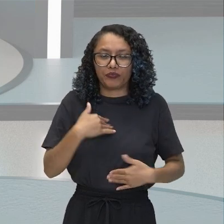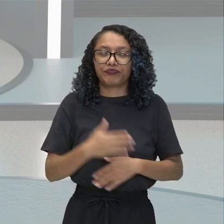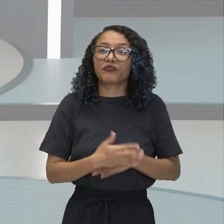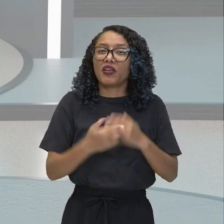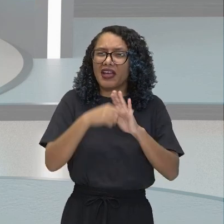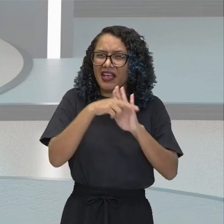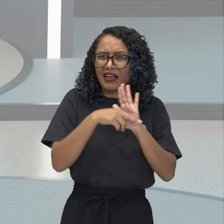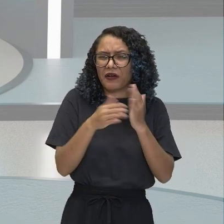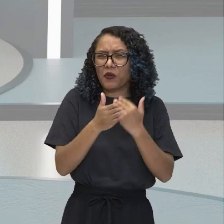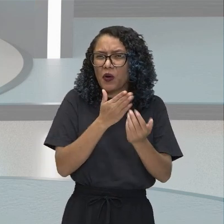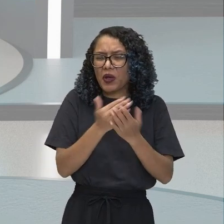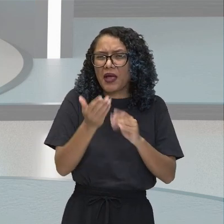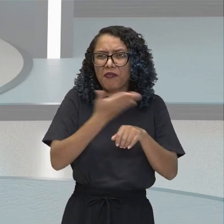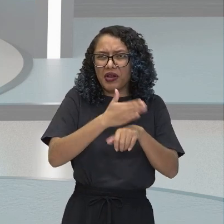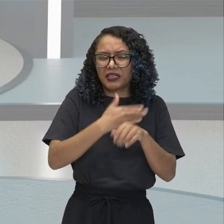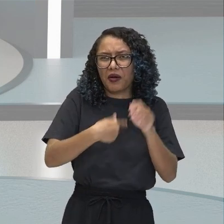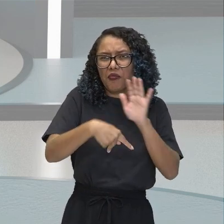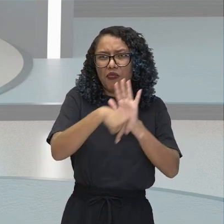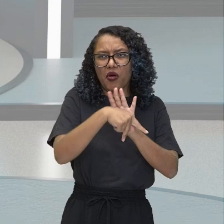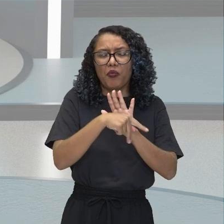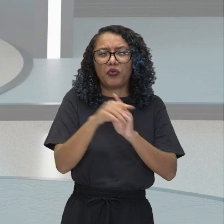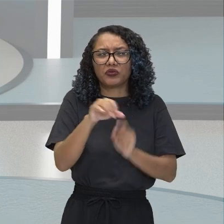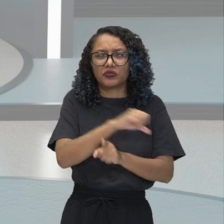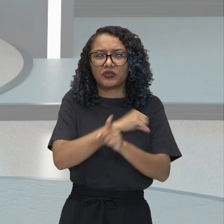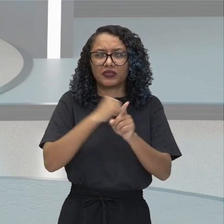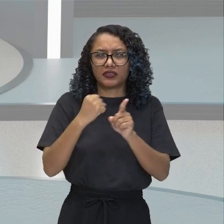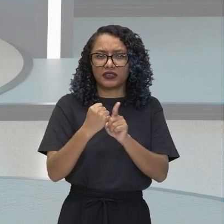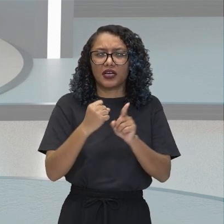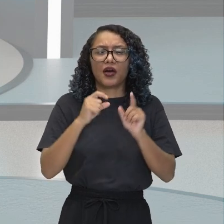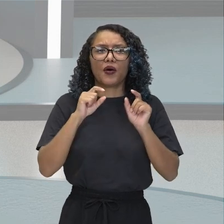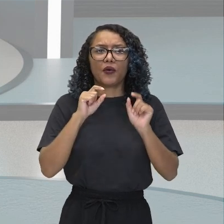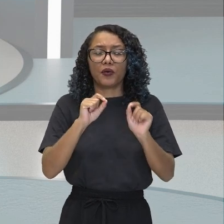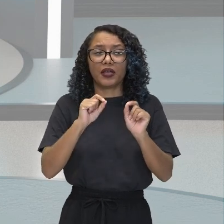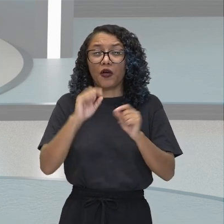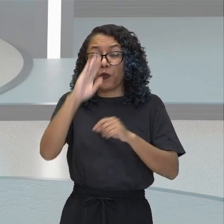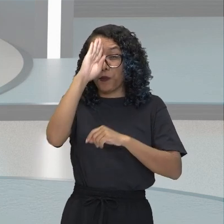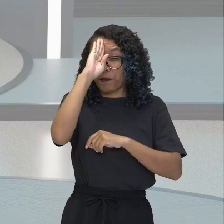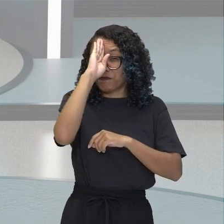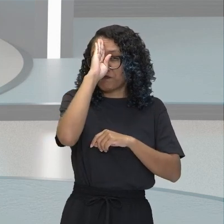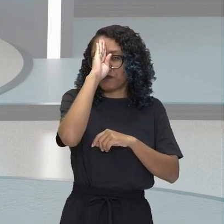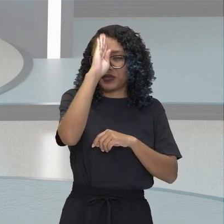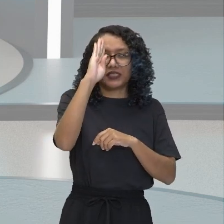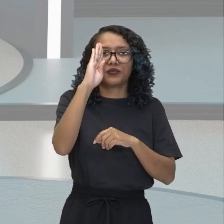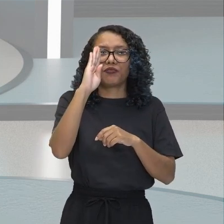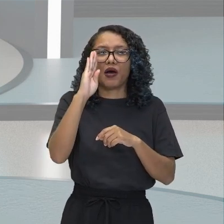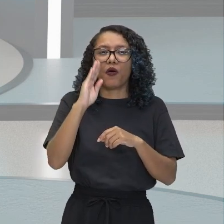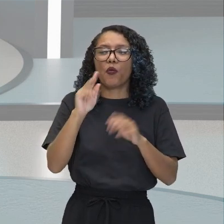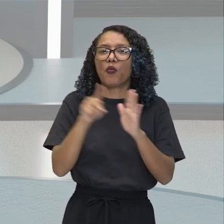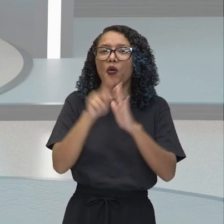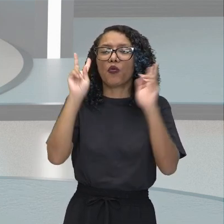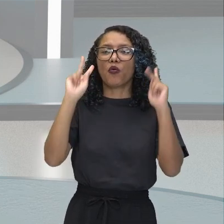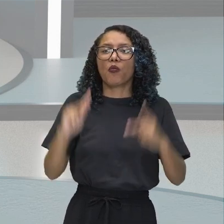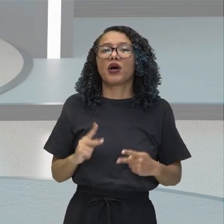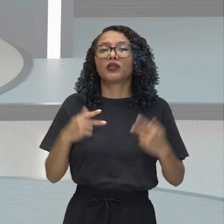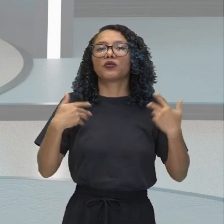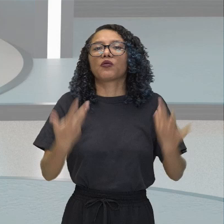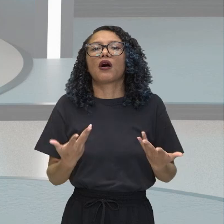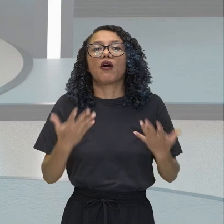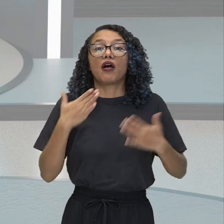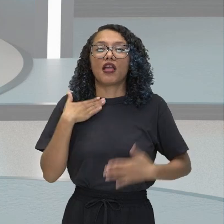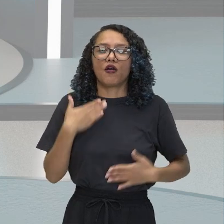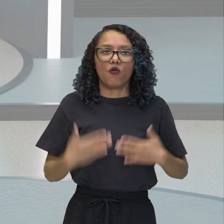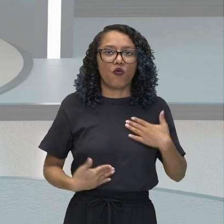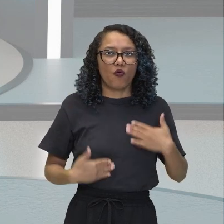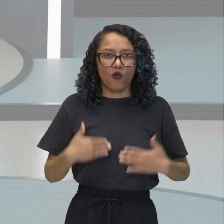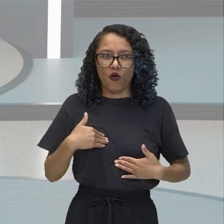como mediador privilegiado e pivô da presença humana, o corpo está no cruzamento de todas